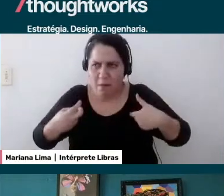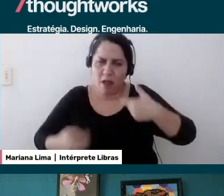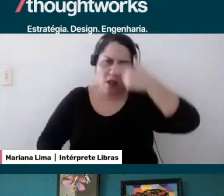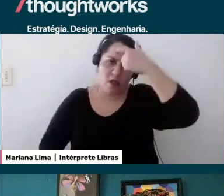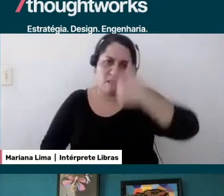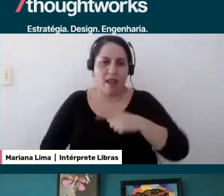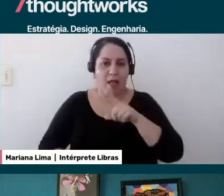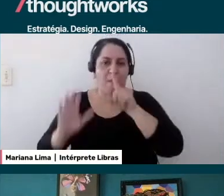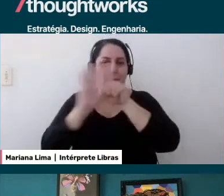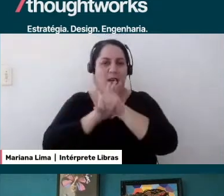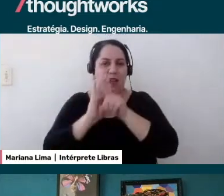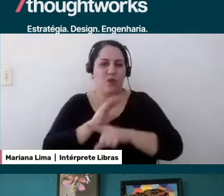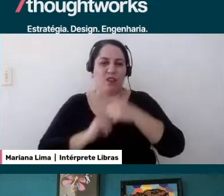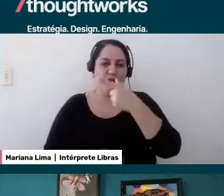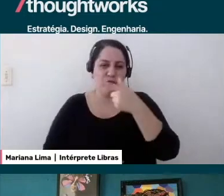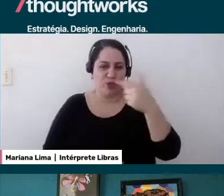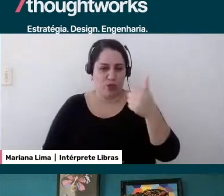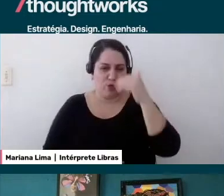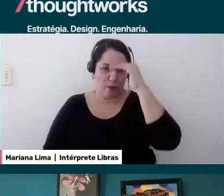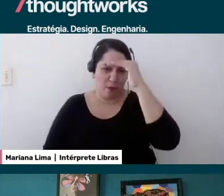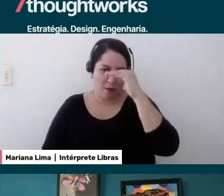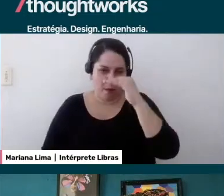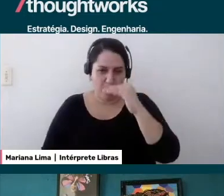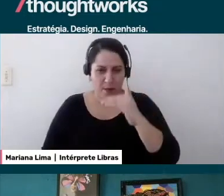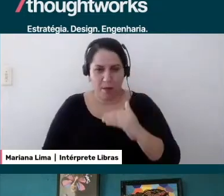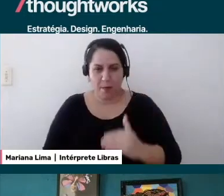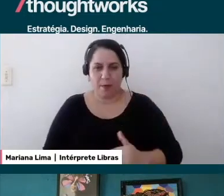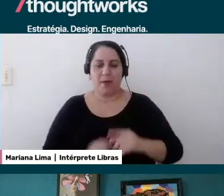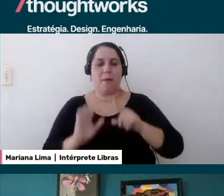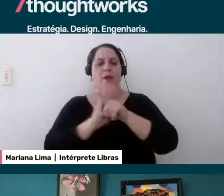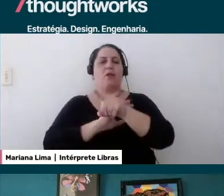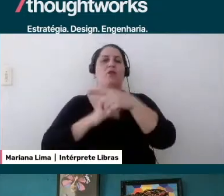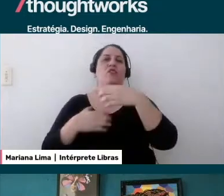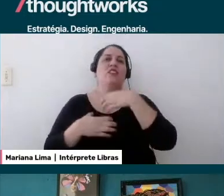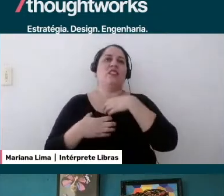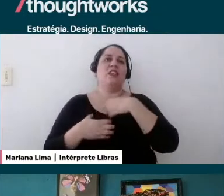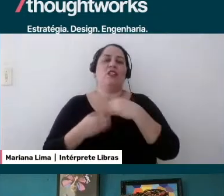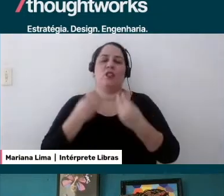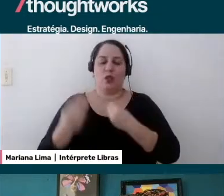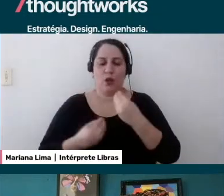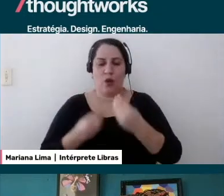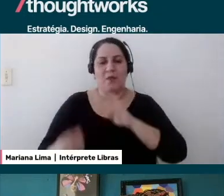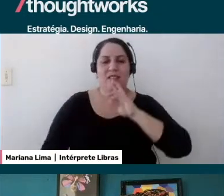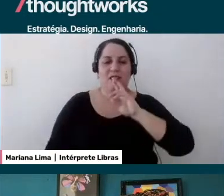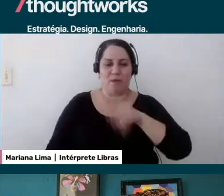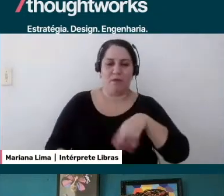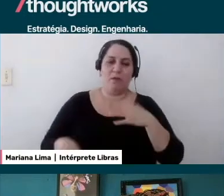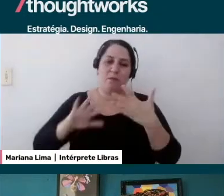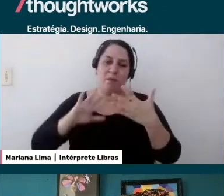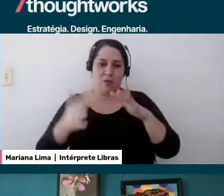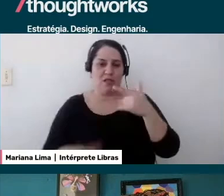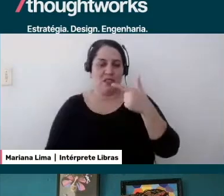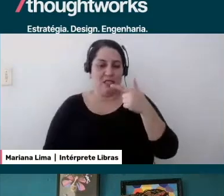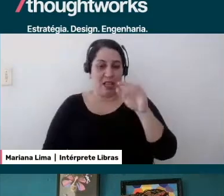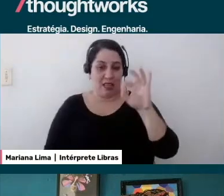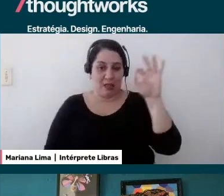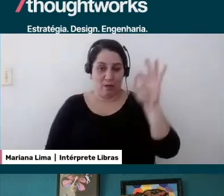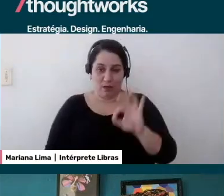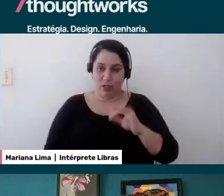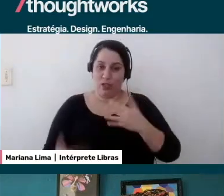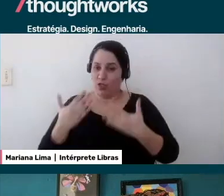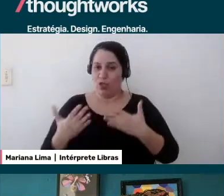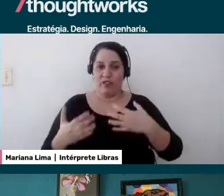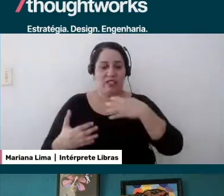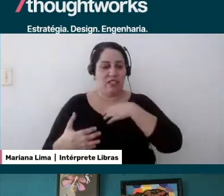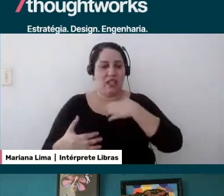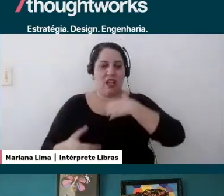esses 21 pontos, que tem, inclusive, esse de como os jovens se sentem, e a gente tem esse dado aí de em torno de 70% dos jovens sentem que